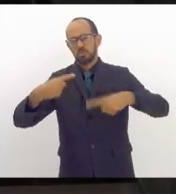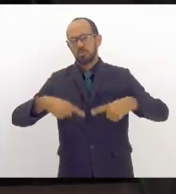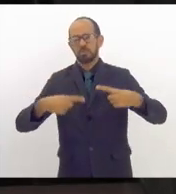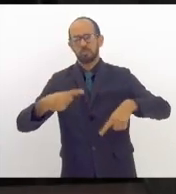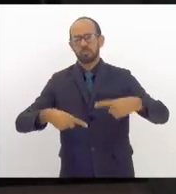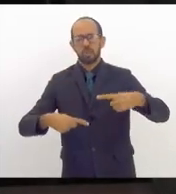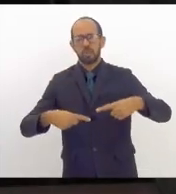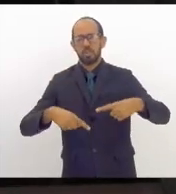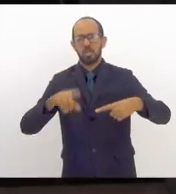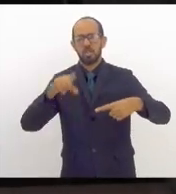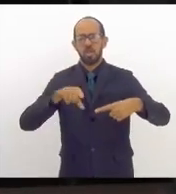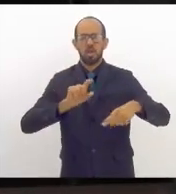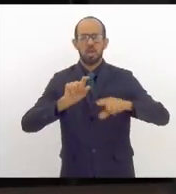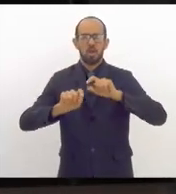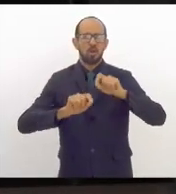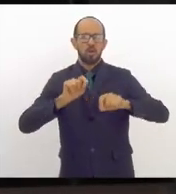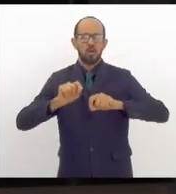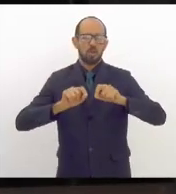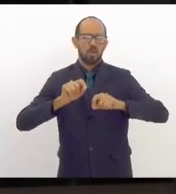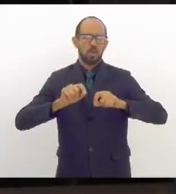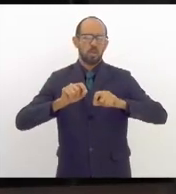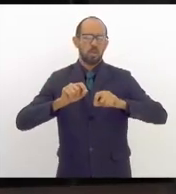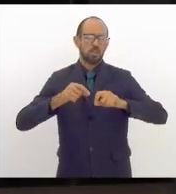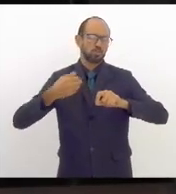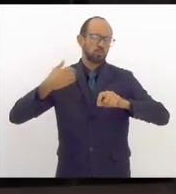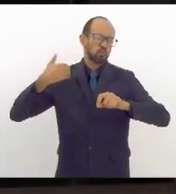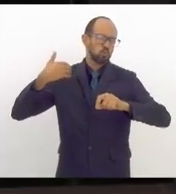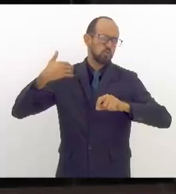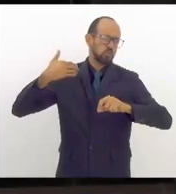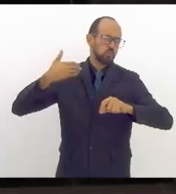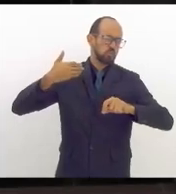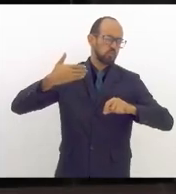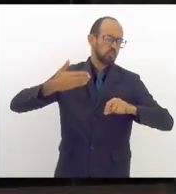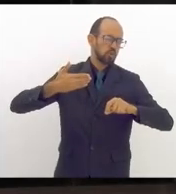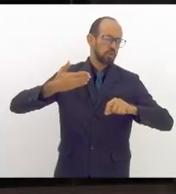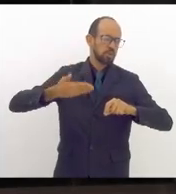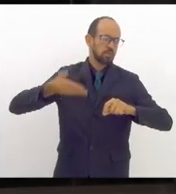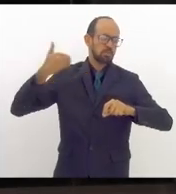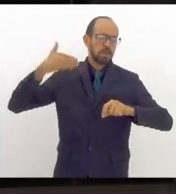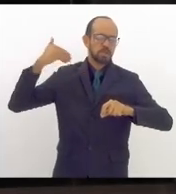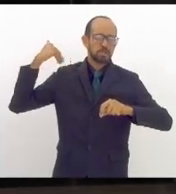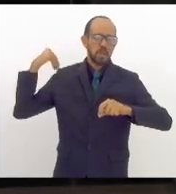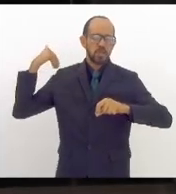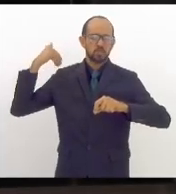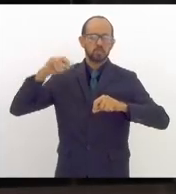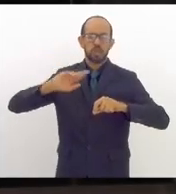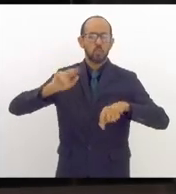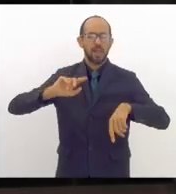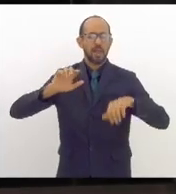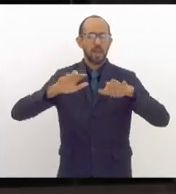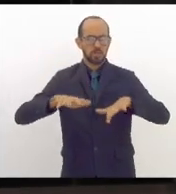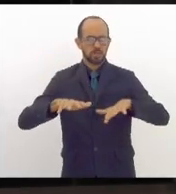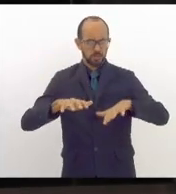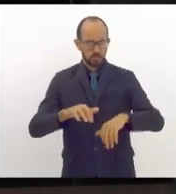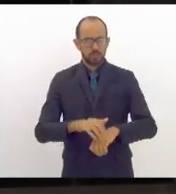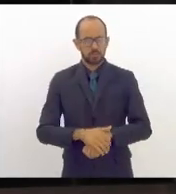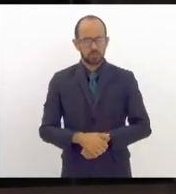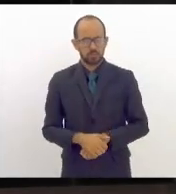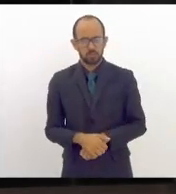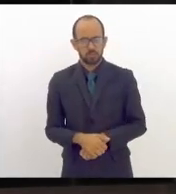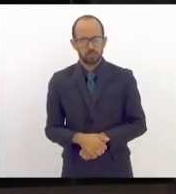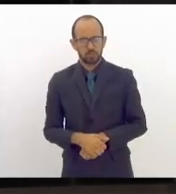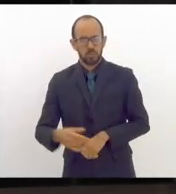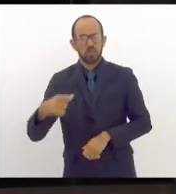é de uns tempos para cá que antes não era dessa maneira quer dizer